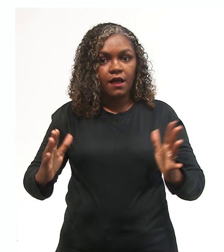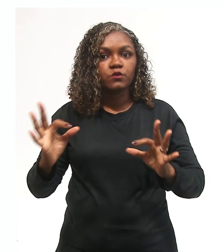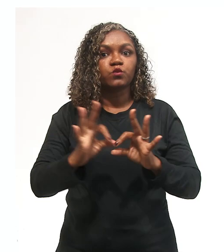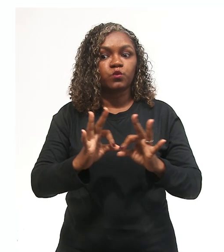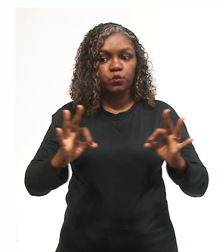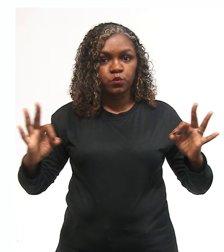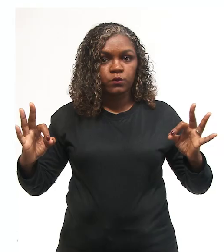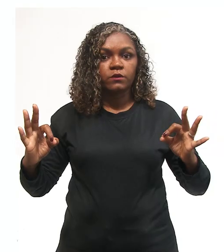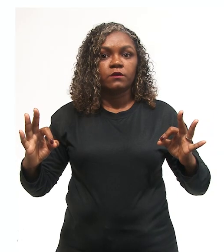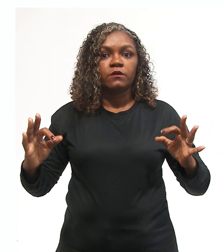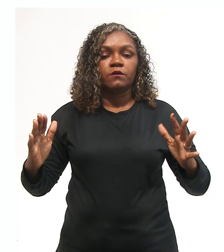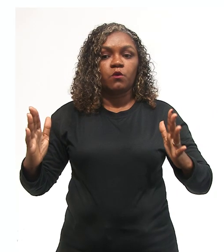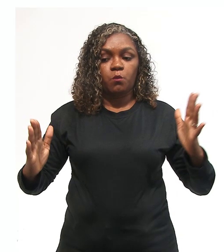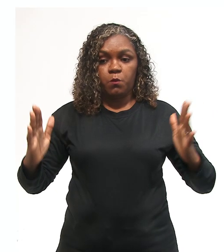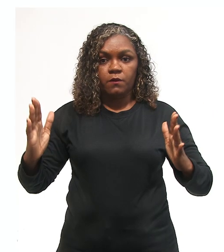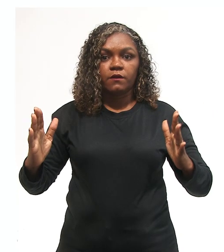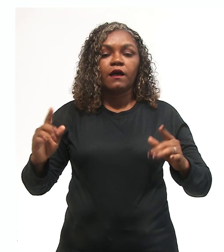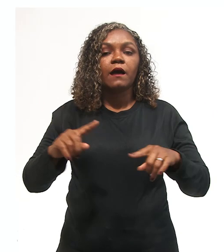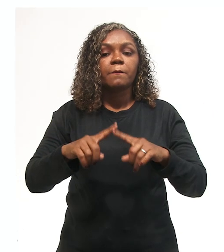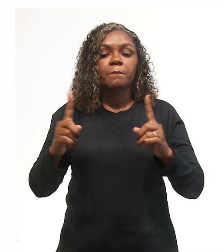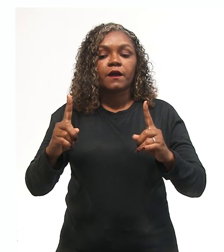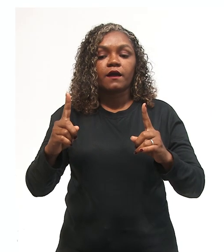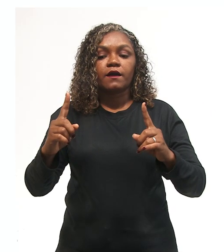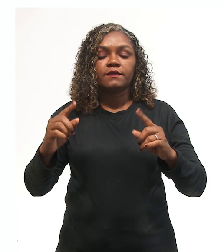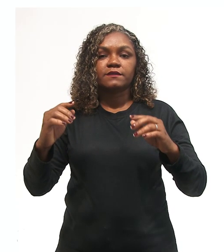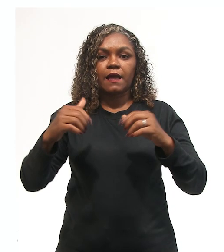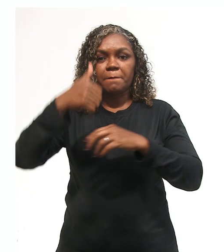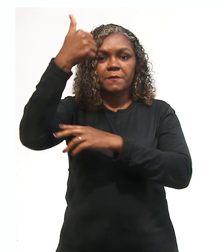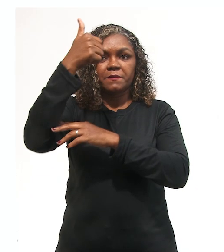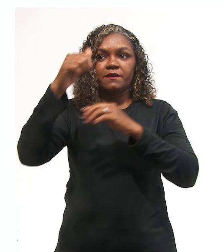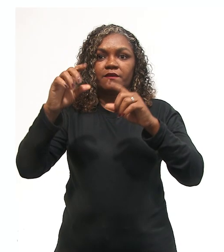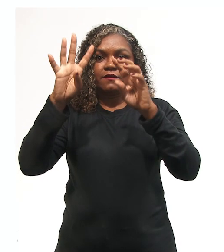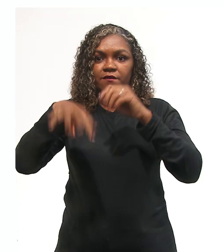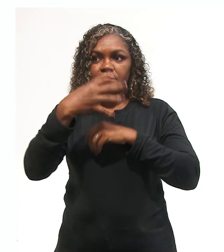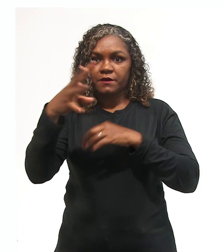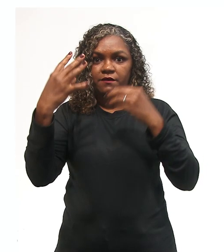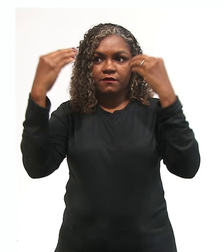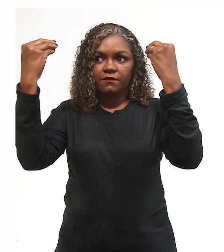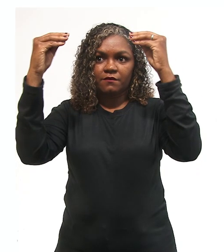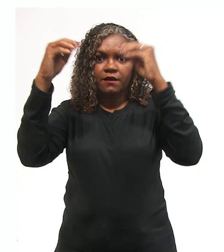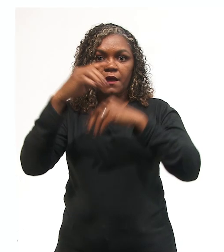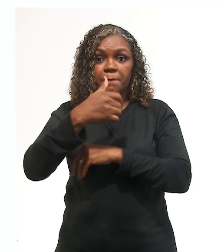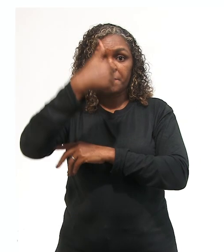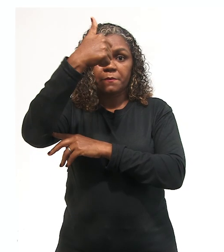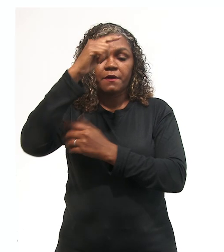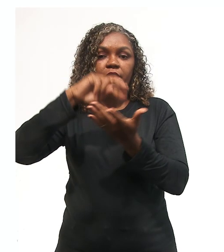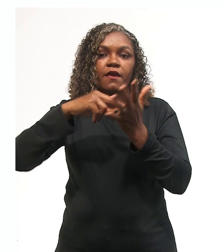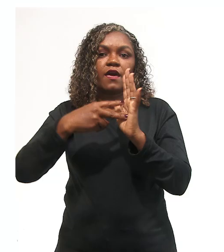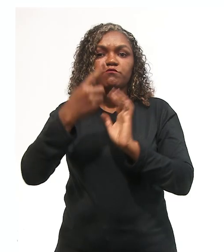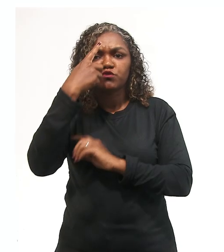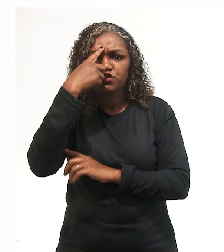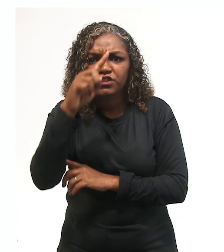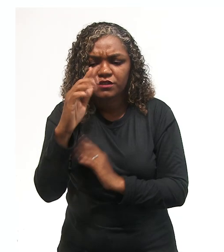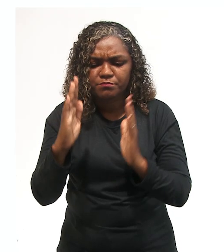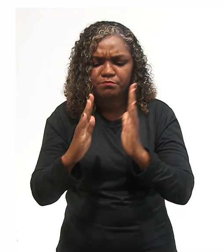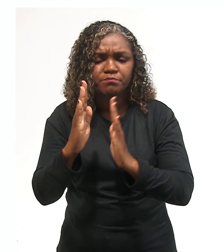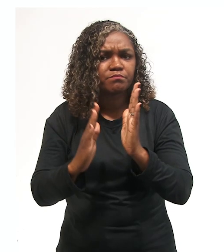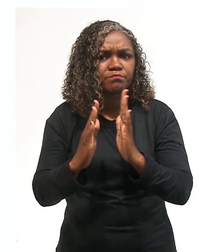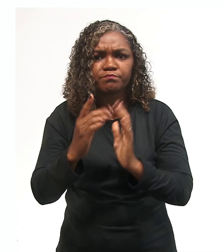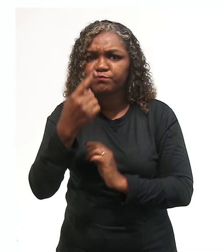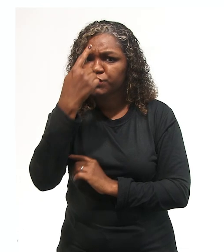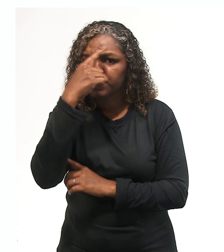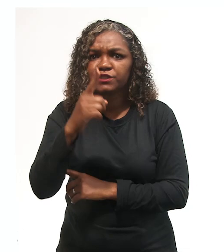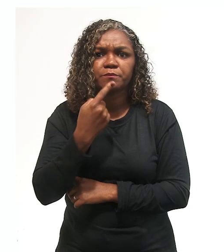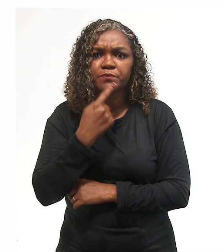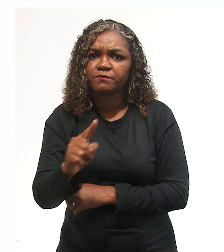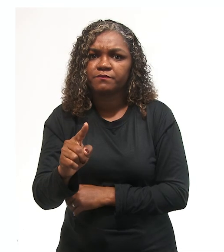se eu quiser transformar, sempre que a gente for fazer alguma transformação, a gente vai dar prioridade para transformar para a menor unidade, para a gente ter